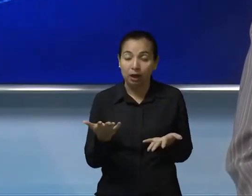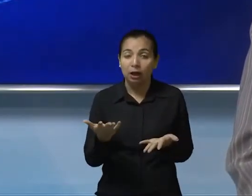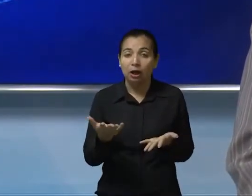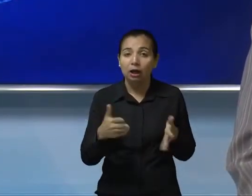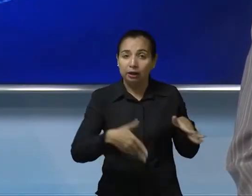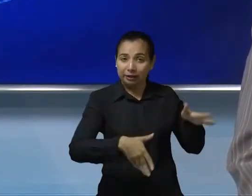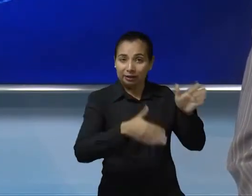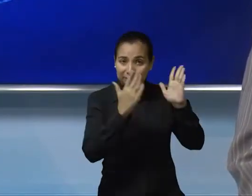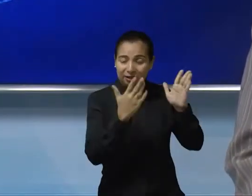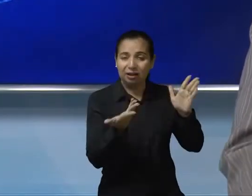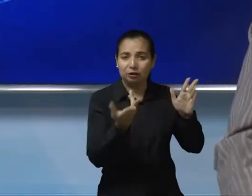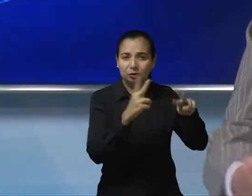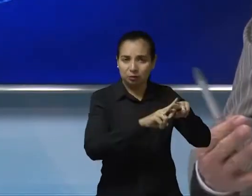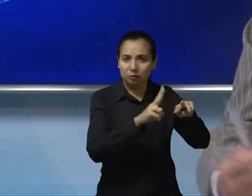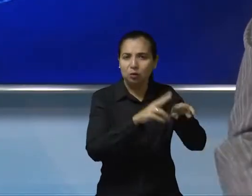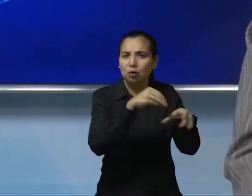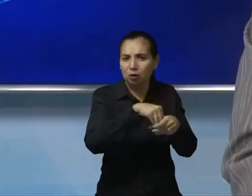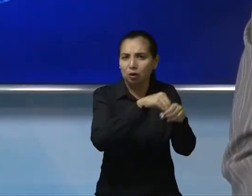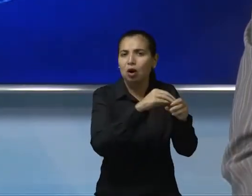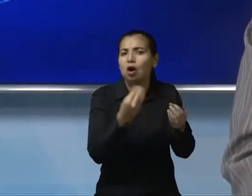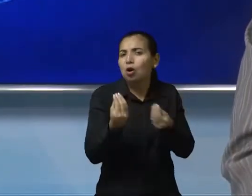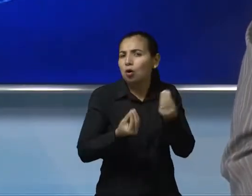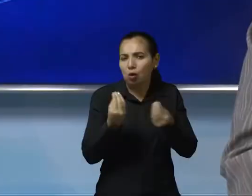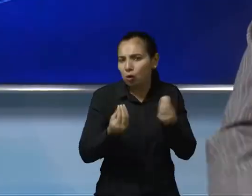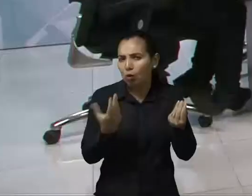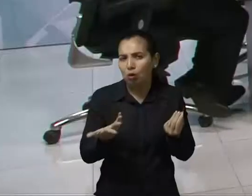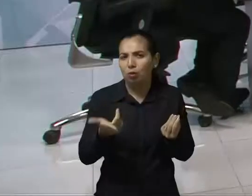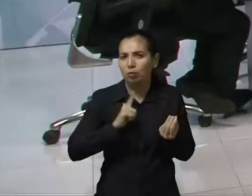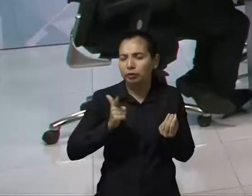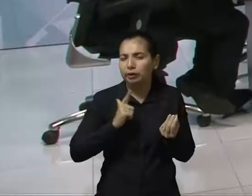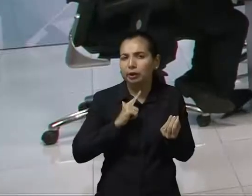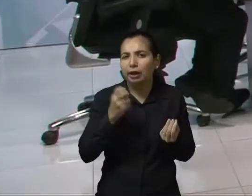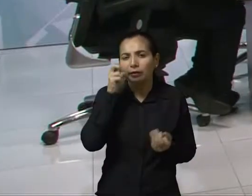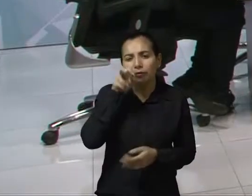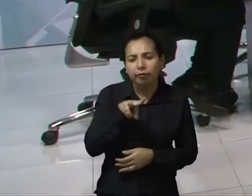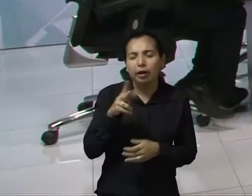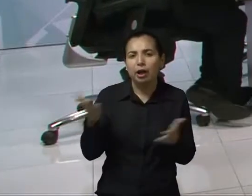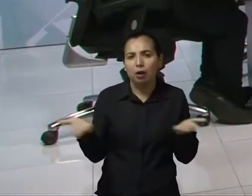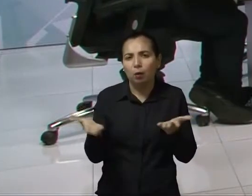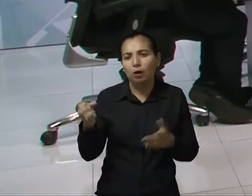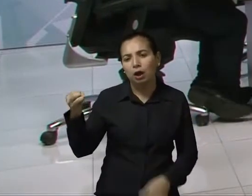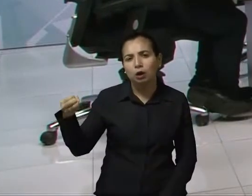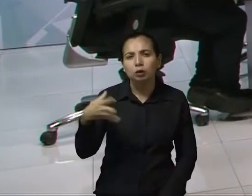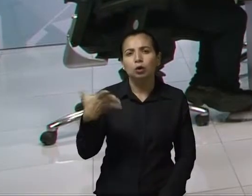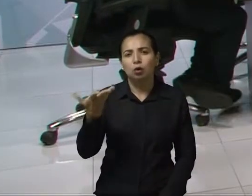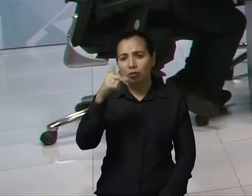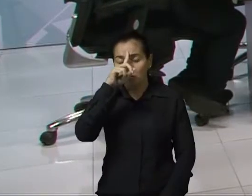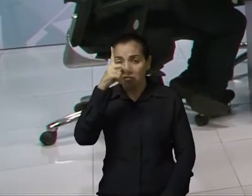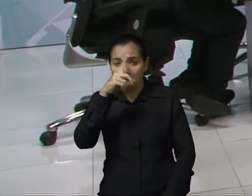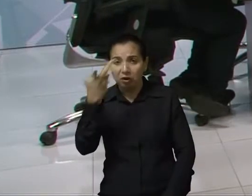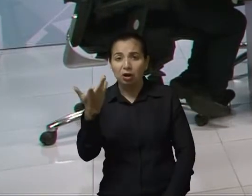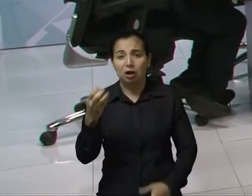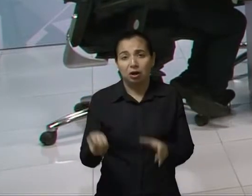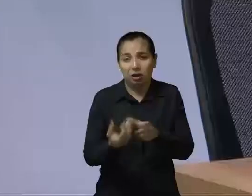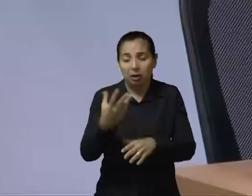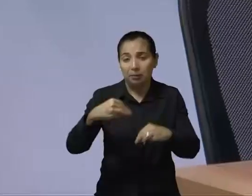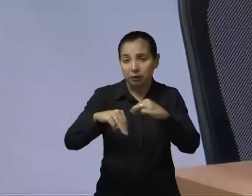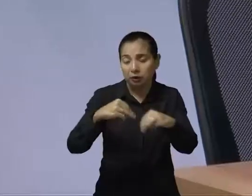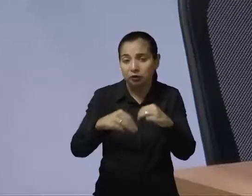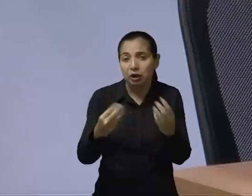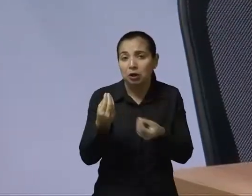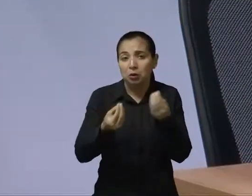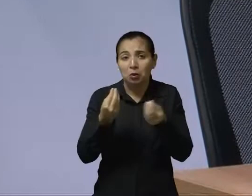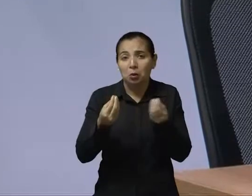senhores recepcionam essa transformação, essa autonomia, essa valorização, digamos, essa